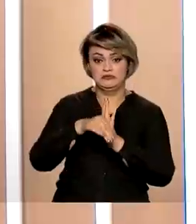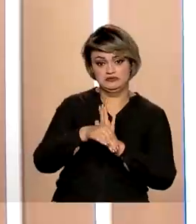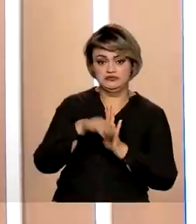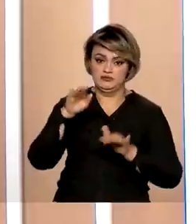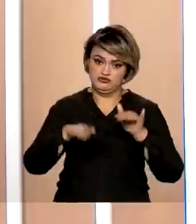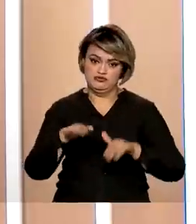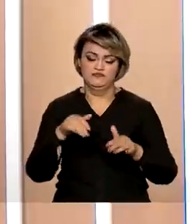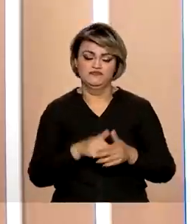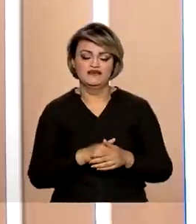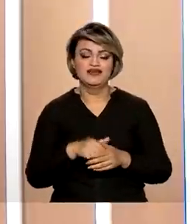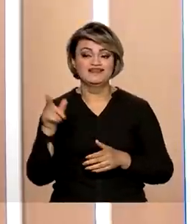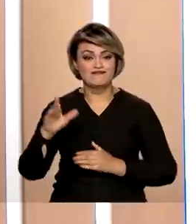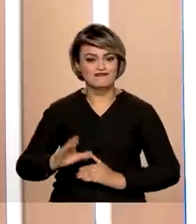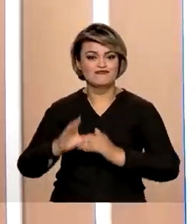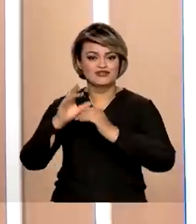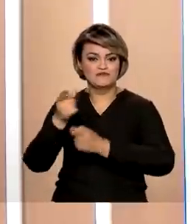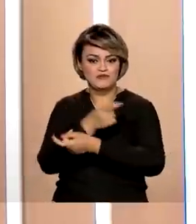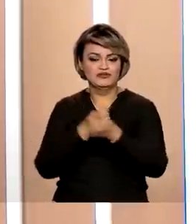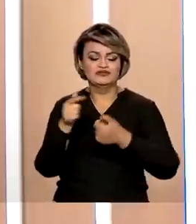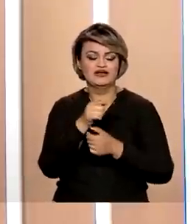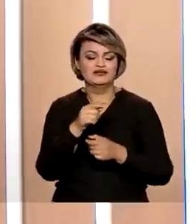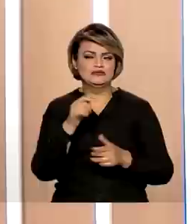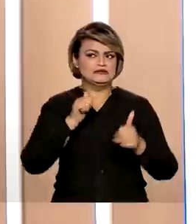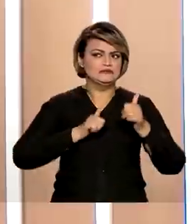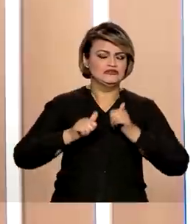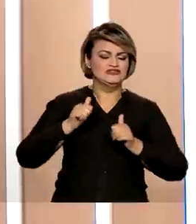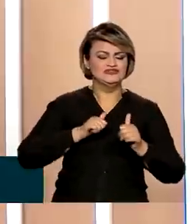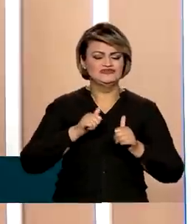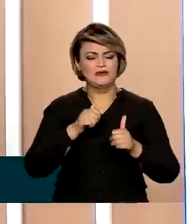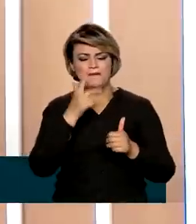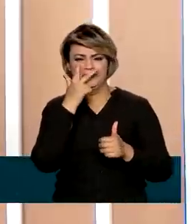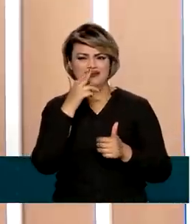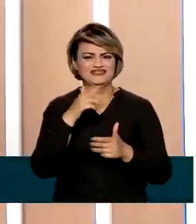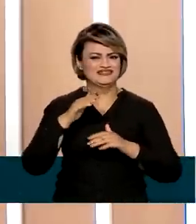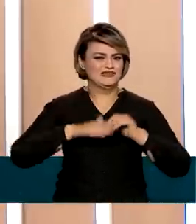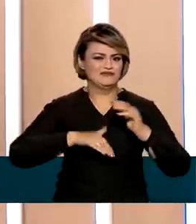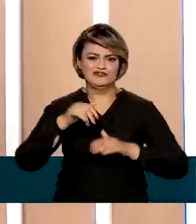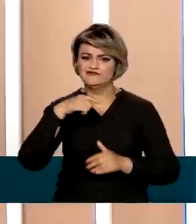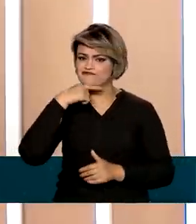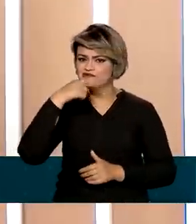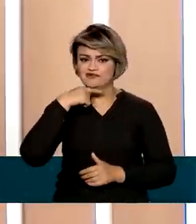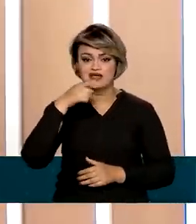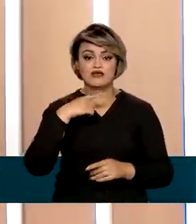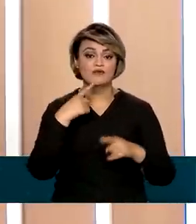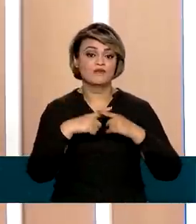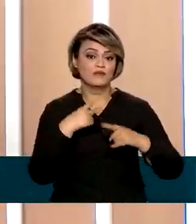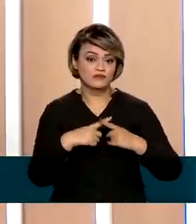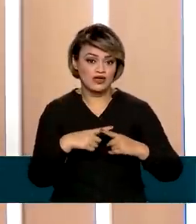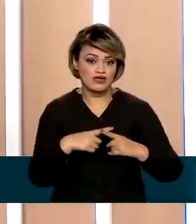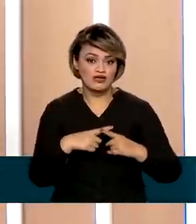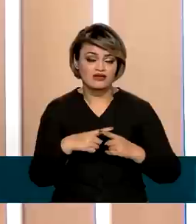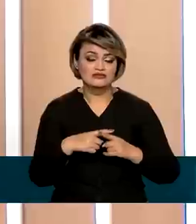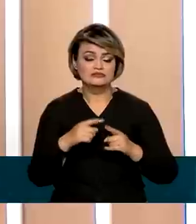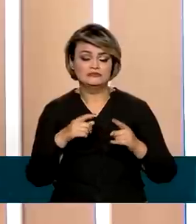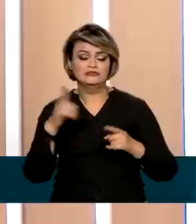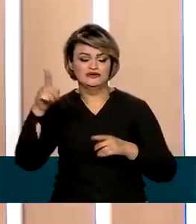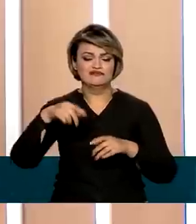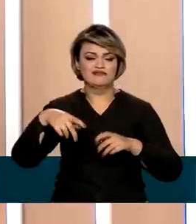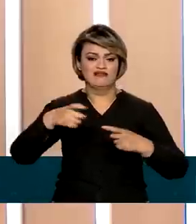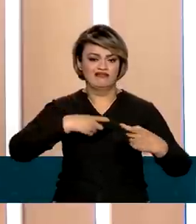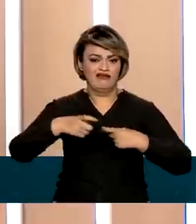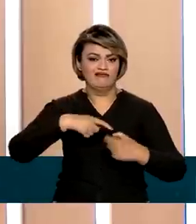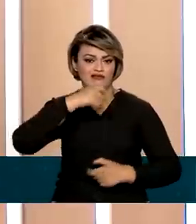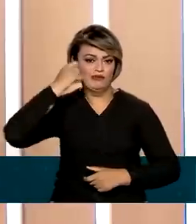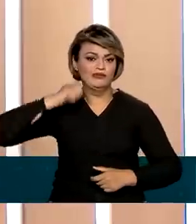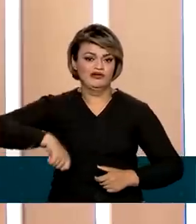essa meta do Conselho monetário Nacional fica cada vez mais distante mais difícil ser atingida em função desse conflito na Ucrânia